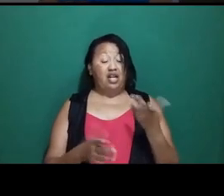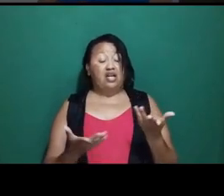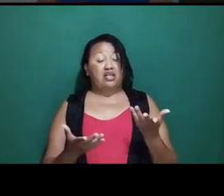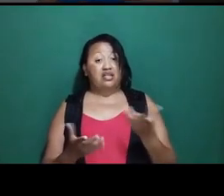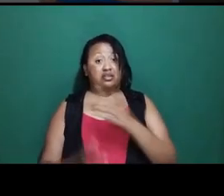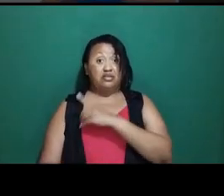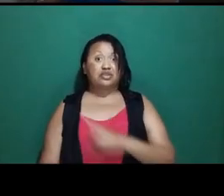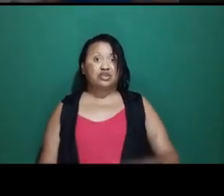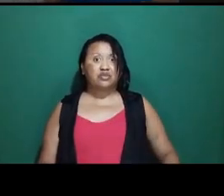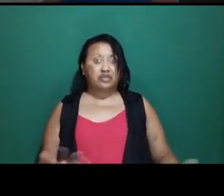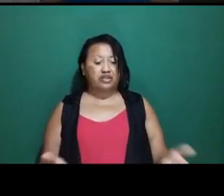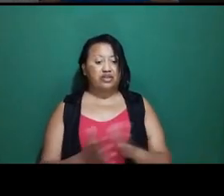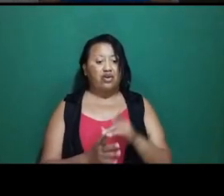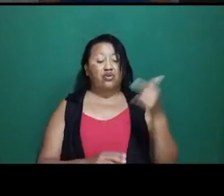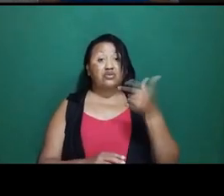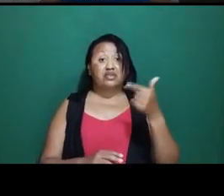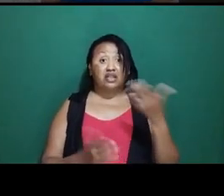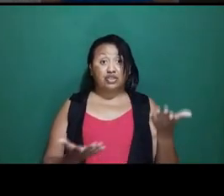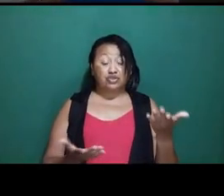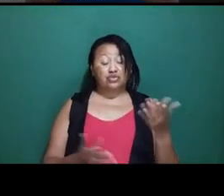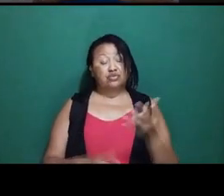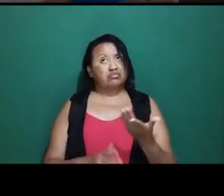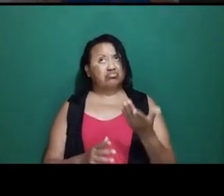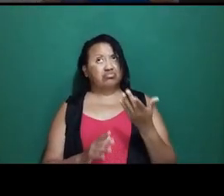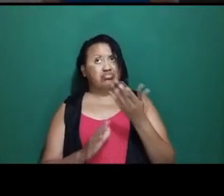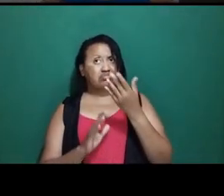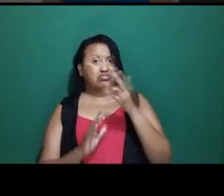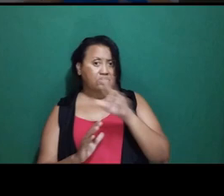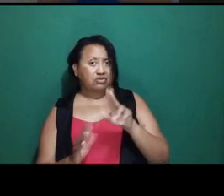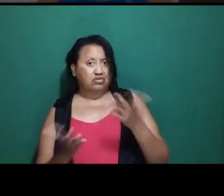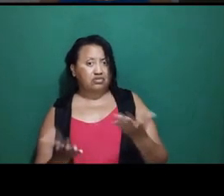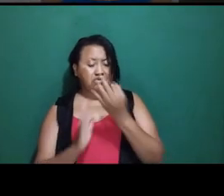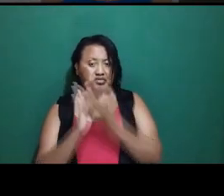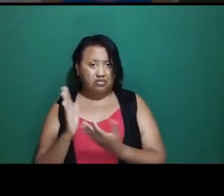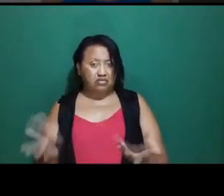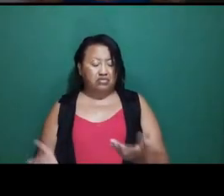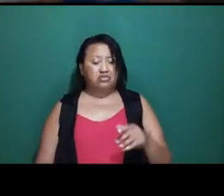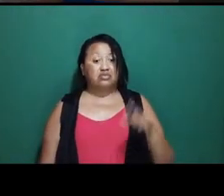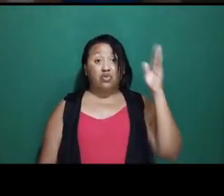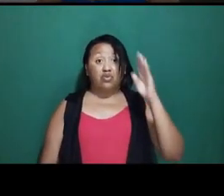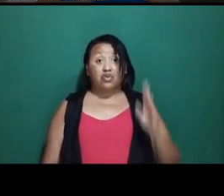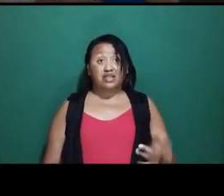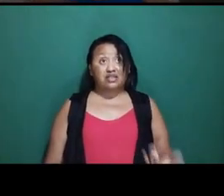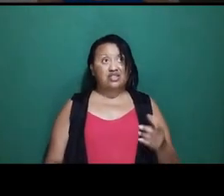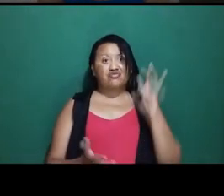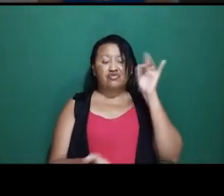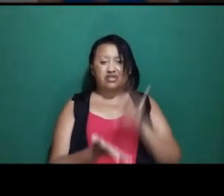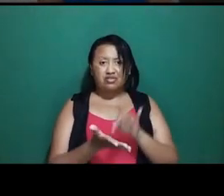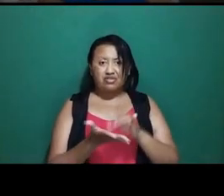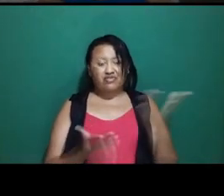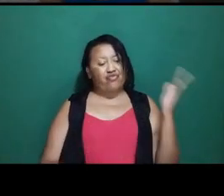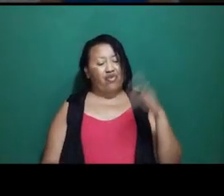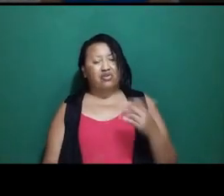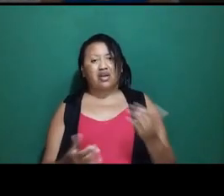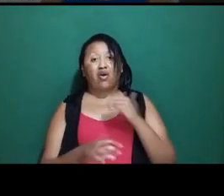dois é traz um Brasil real né o Brasil volta deste ano de 2022 justo no ano em que a gente